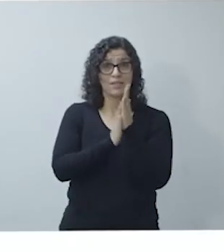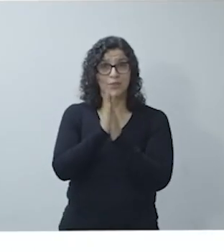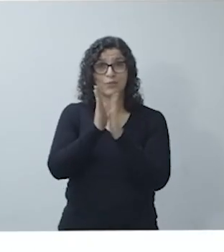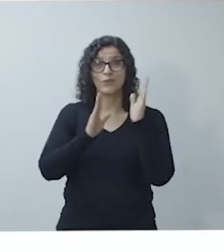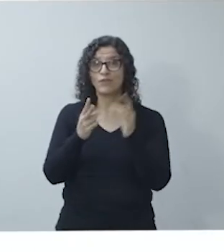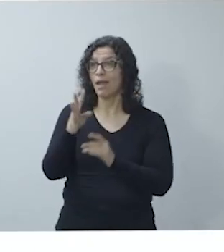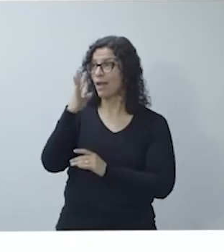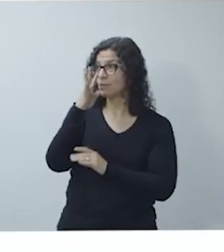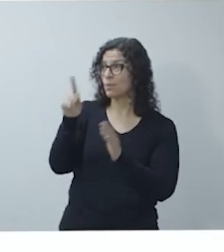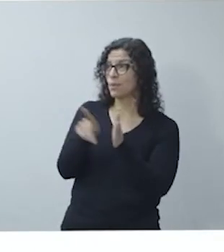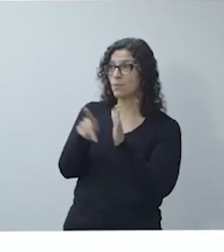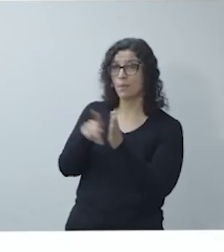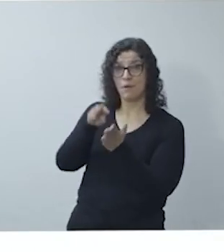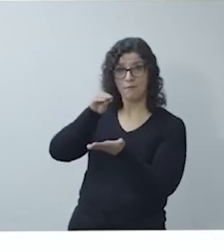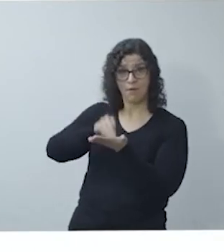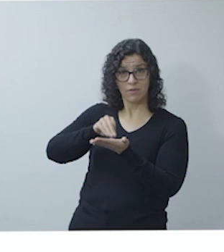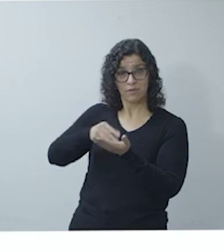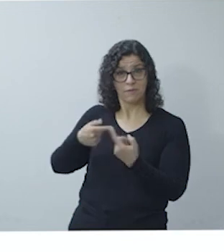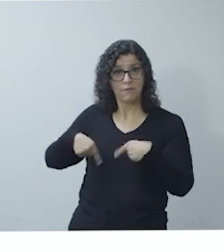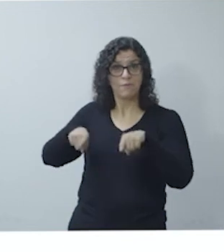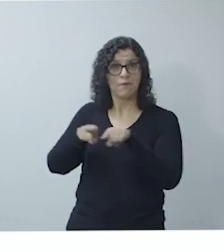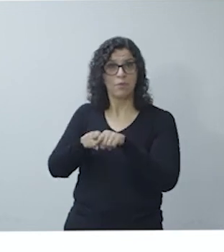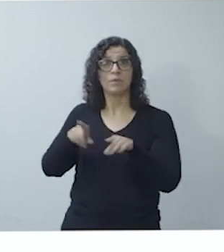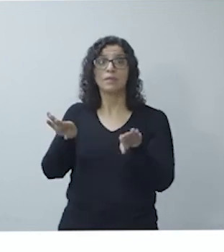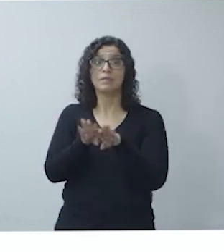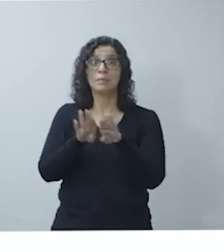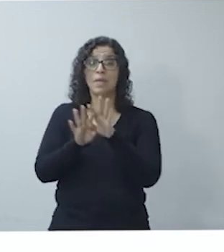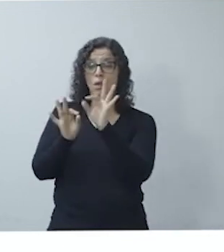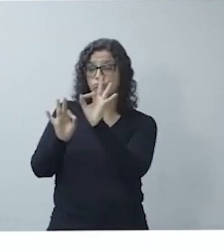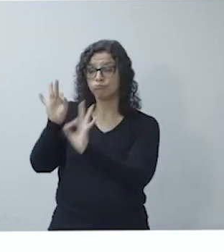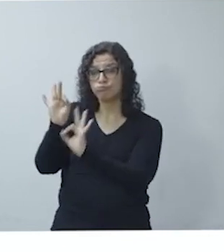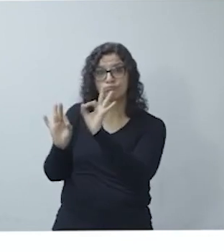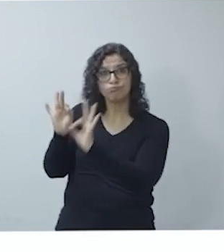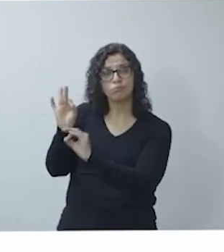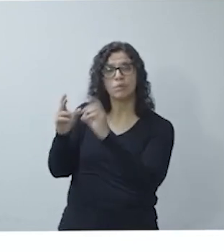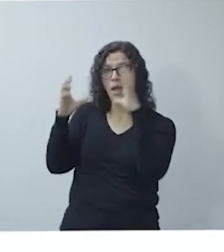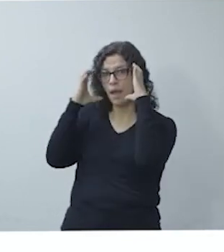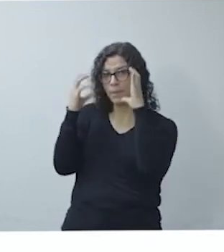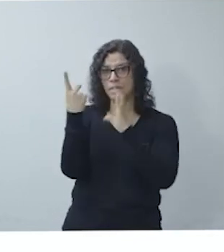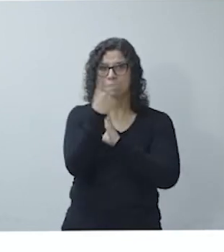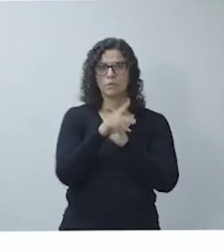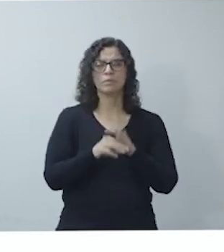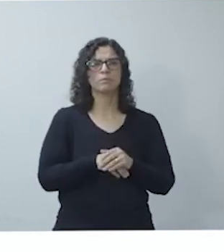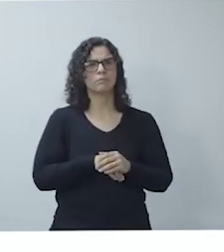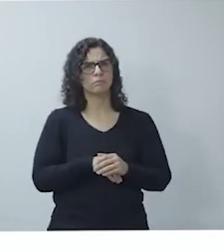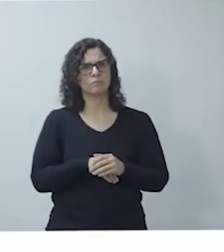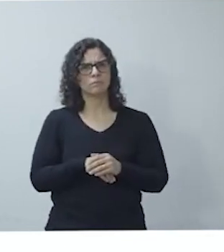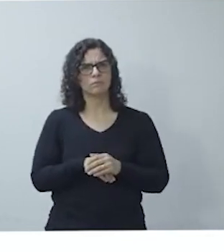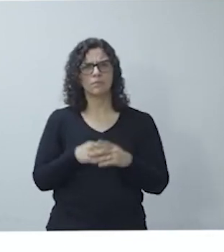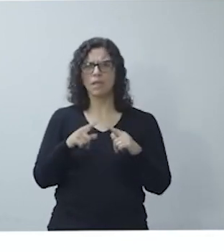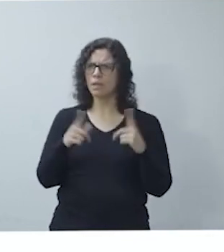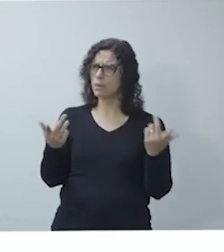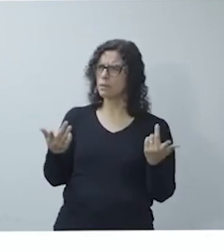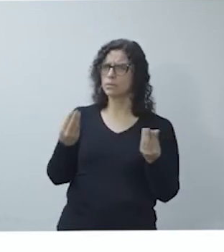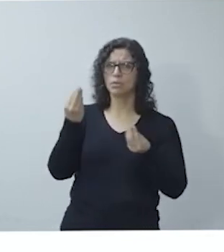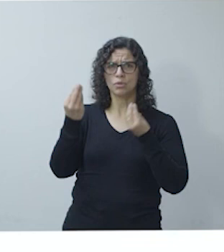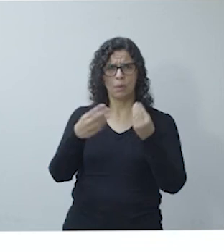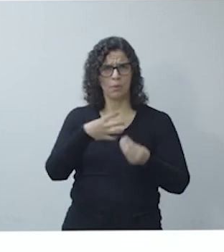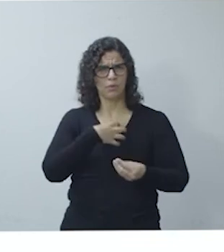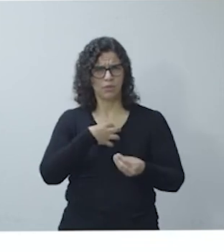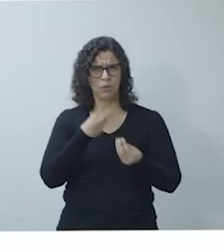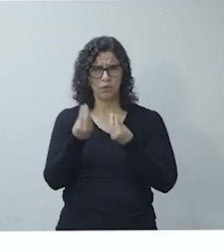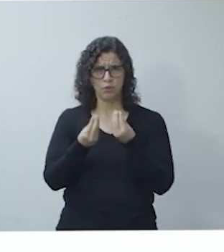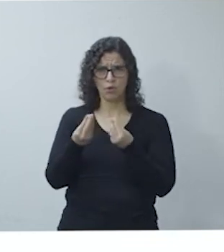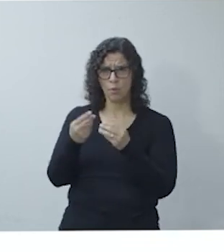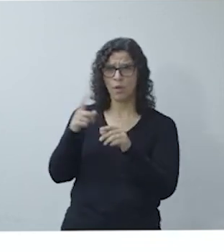e admirado da sua ausência, desde que ia desmontar a sua cabeça. Ah, fez Antenor. Tem se